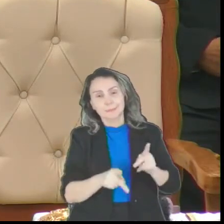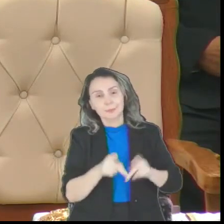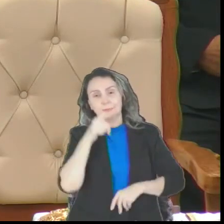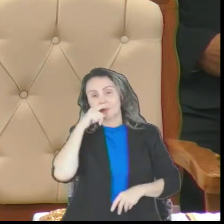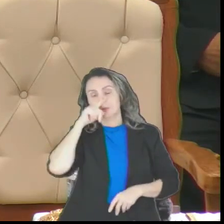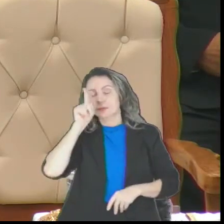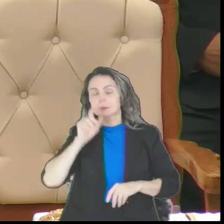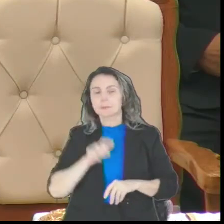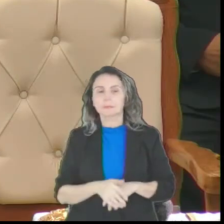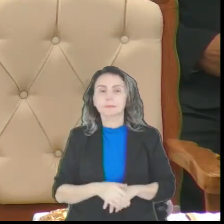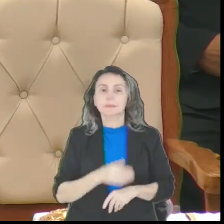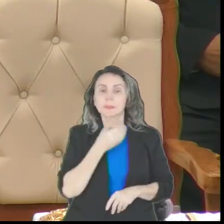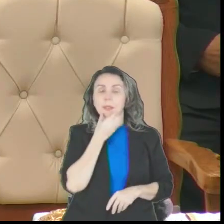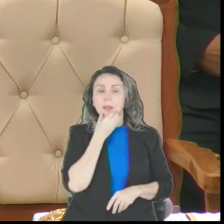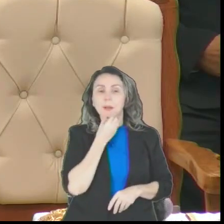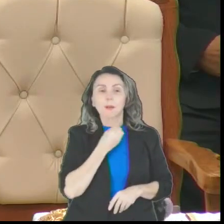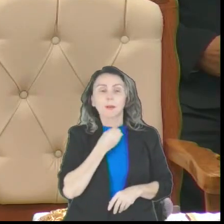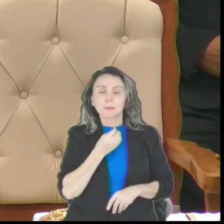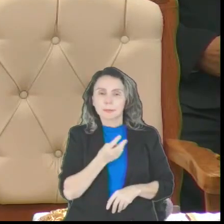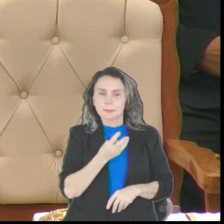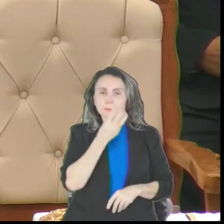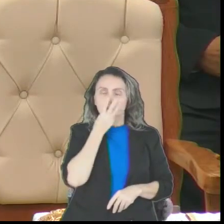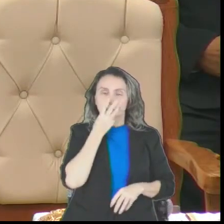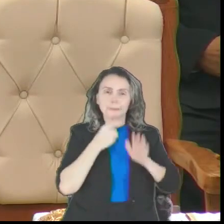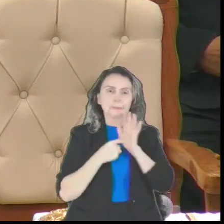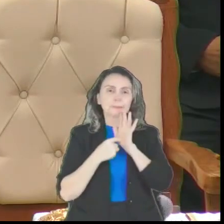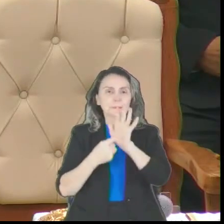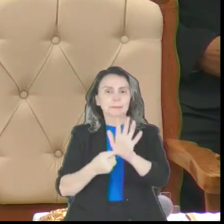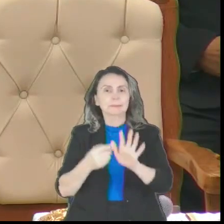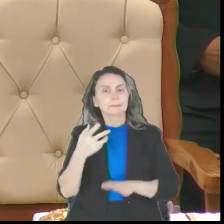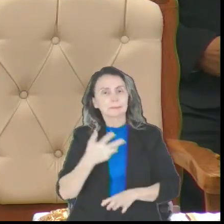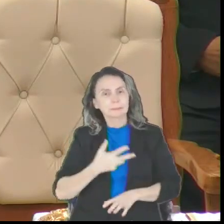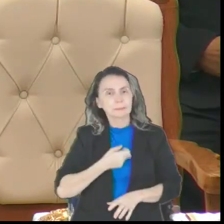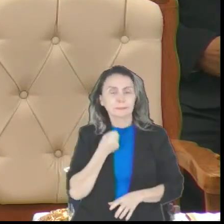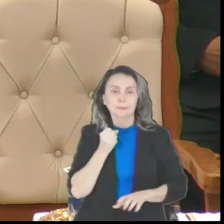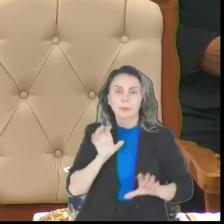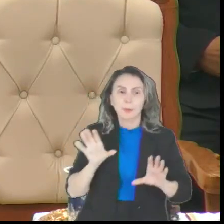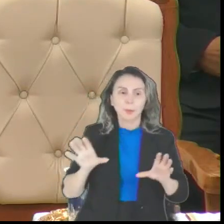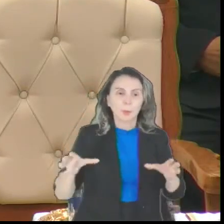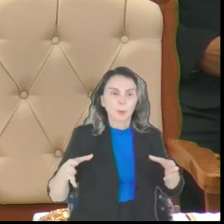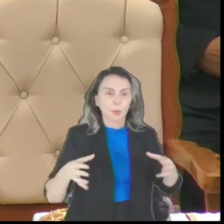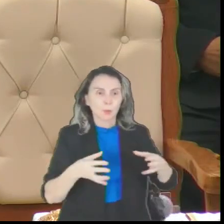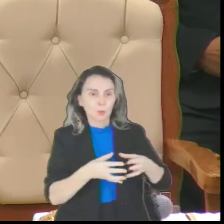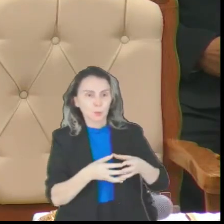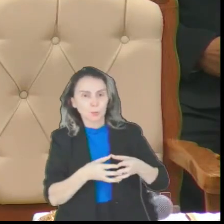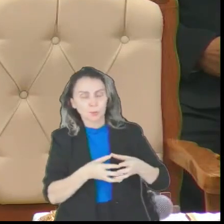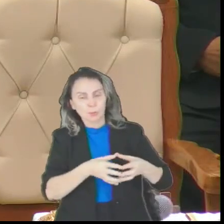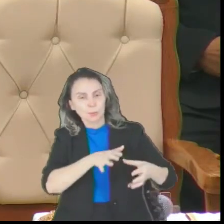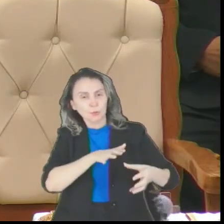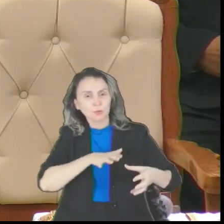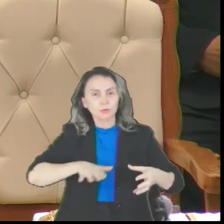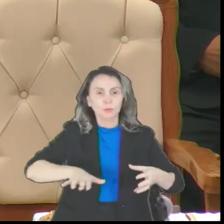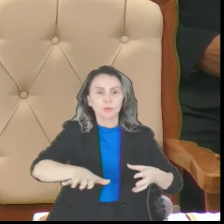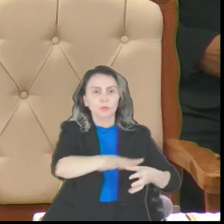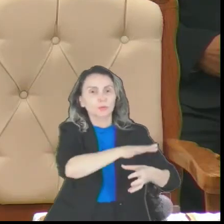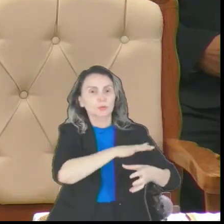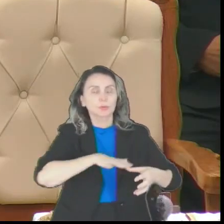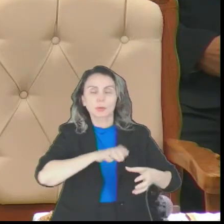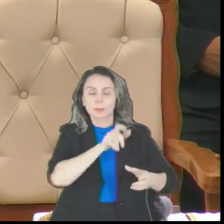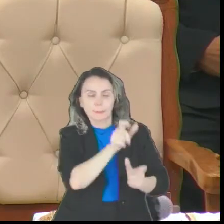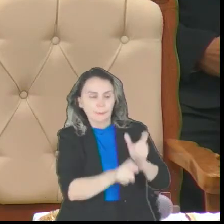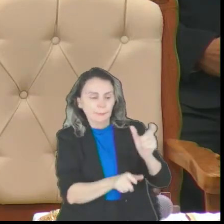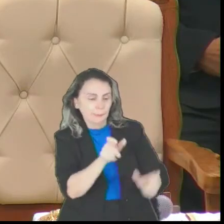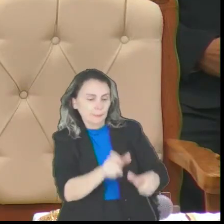Isaías, ele vai apresentar uma salvação corporativa, universal, em que todas as pessoas